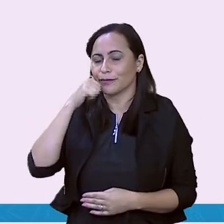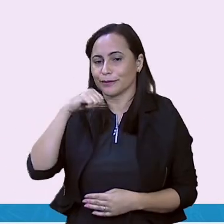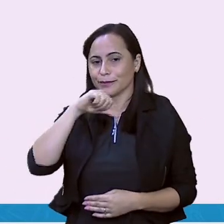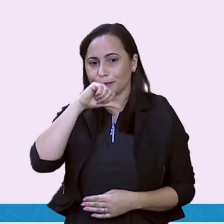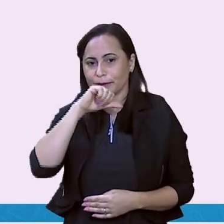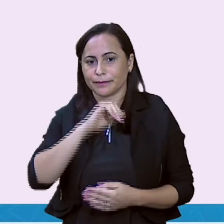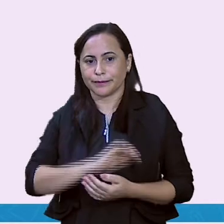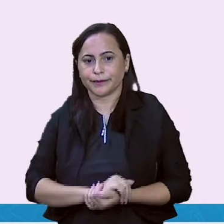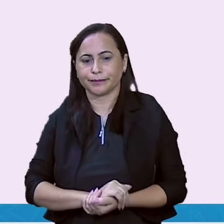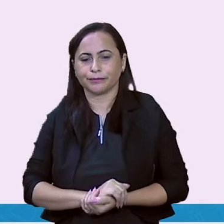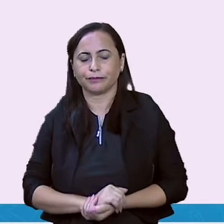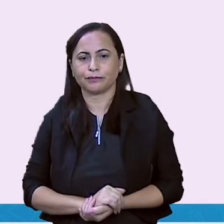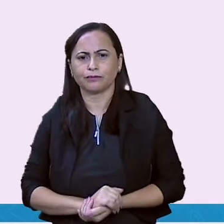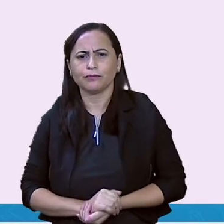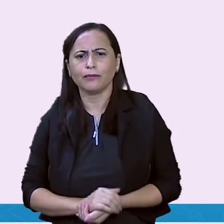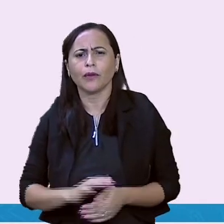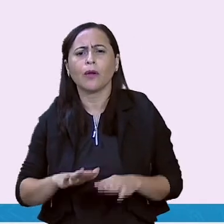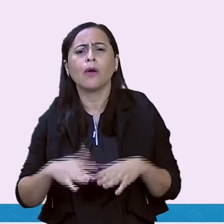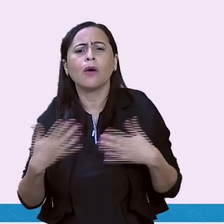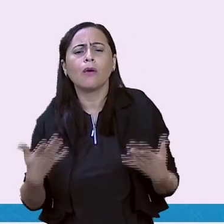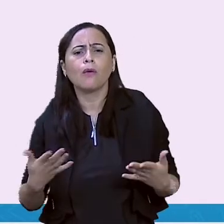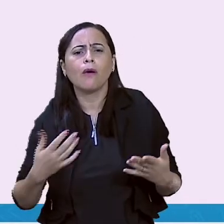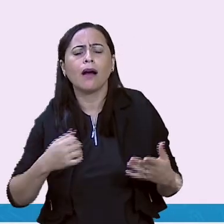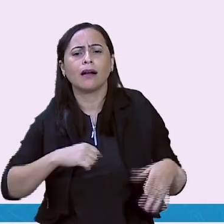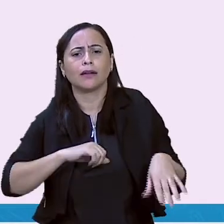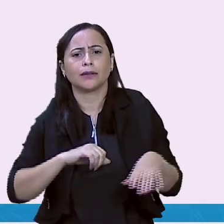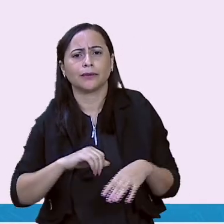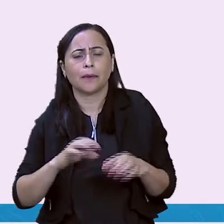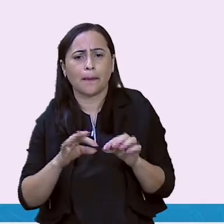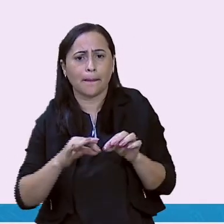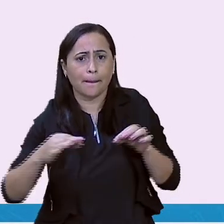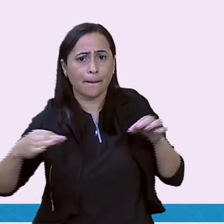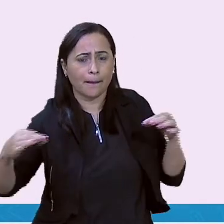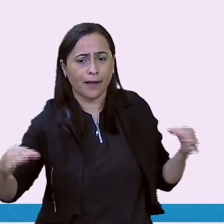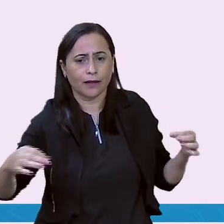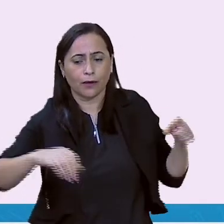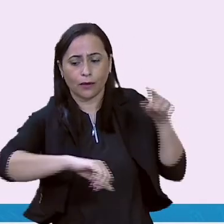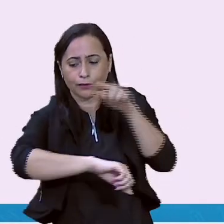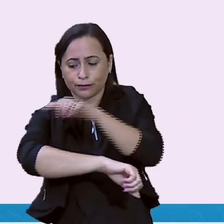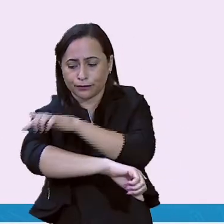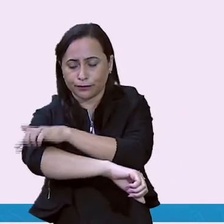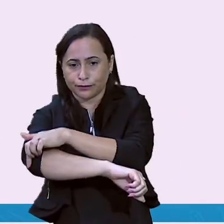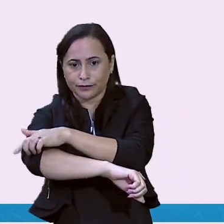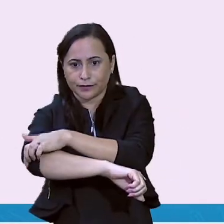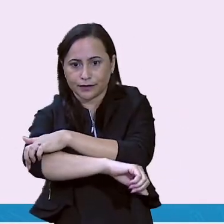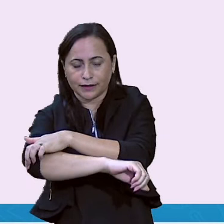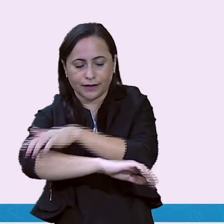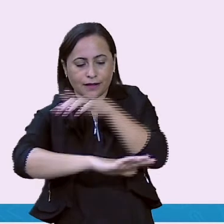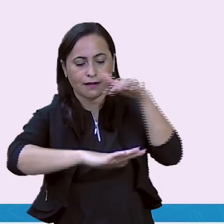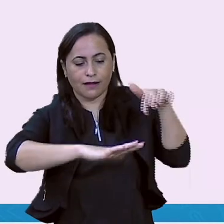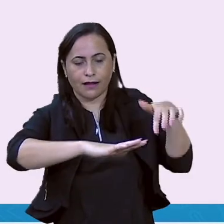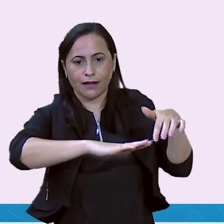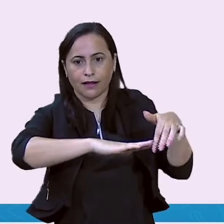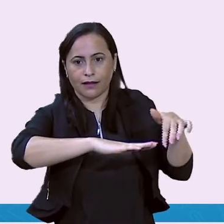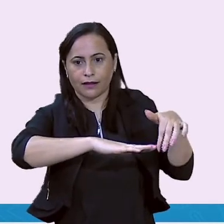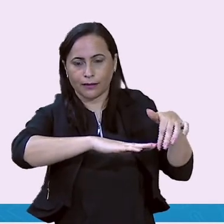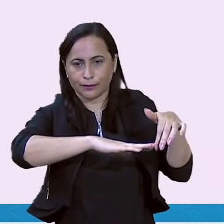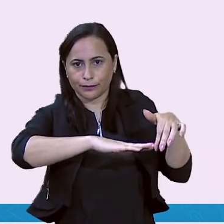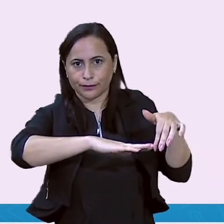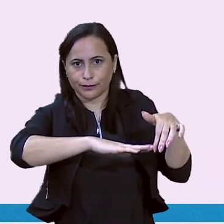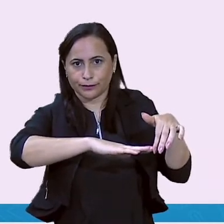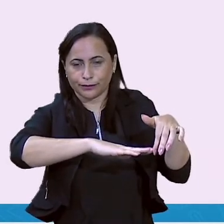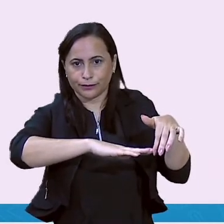mais comprido? A distância do cotovelo à ponta dos dedos, daqui,